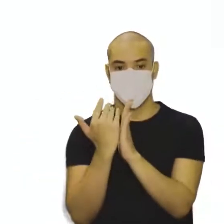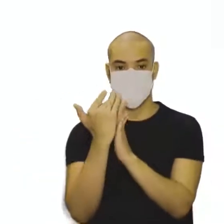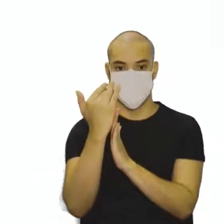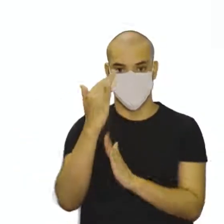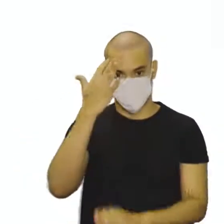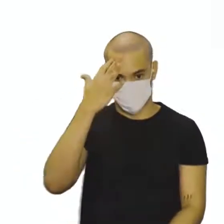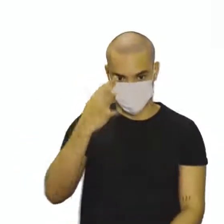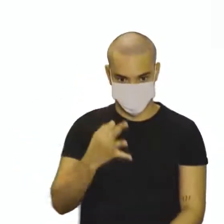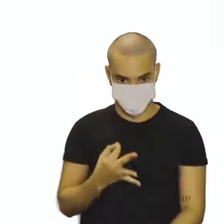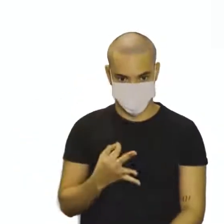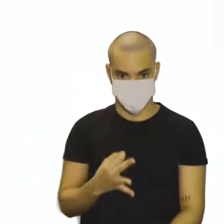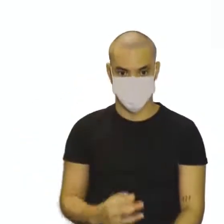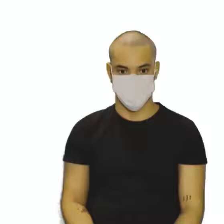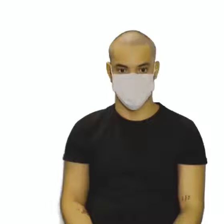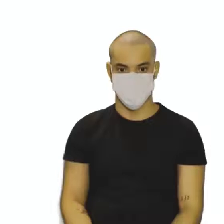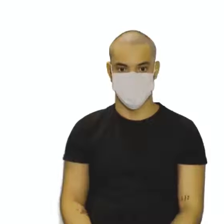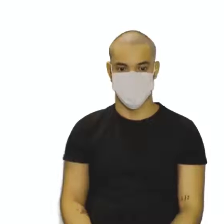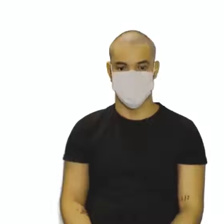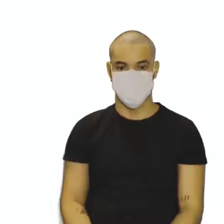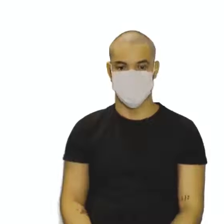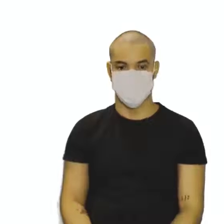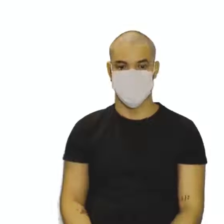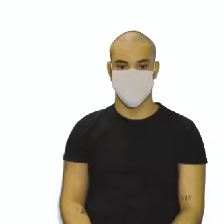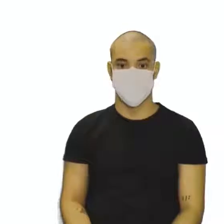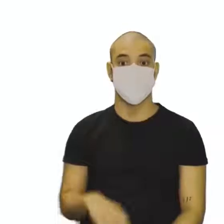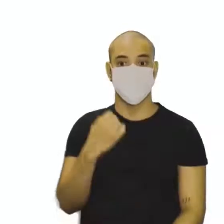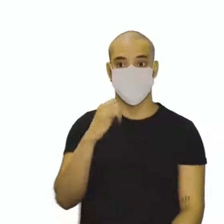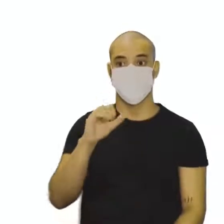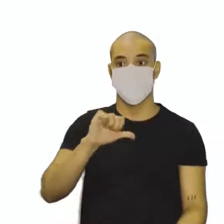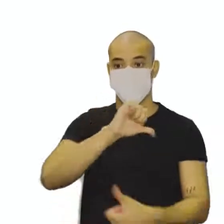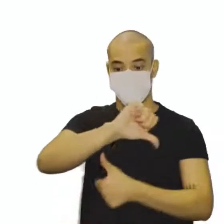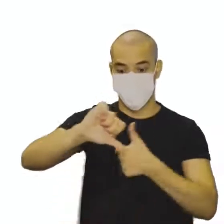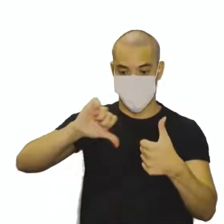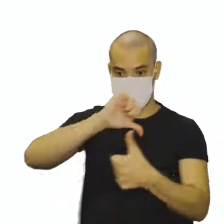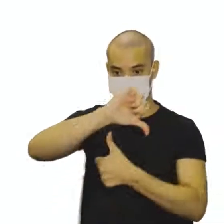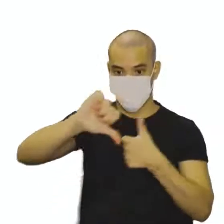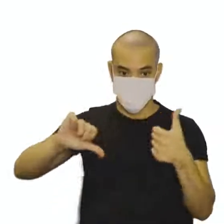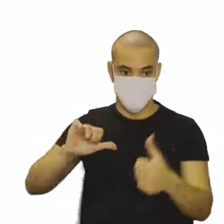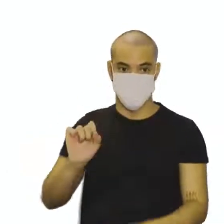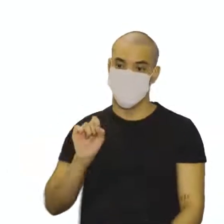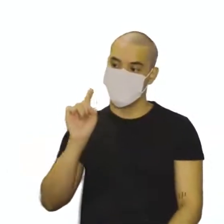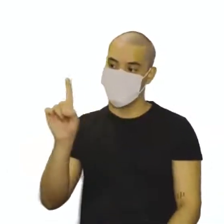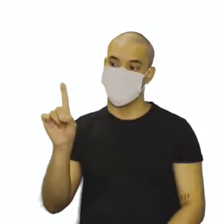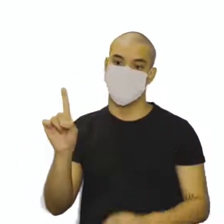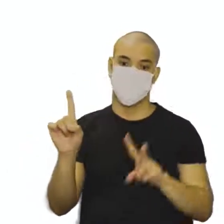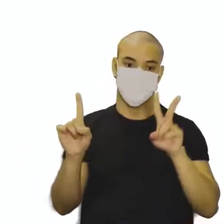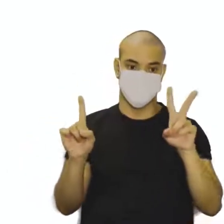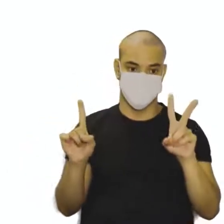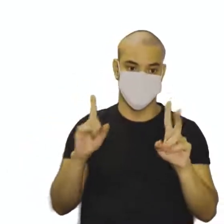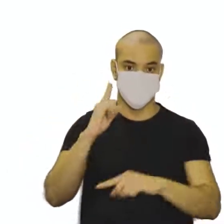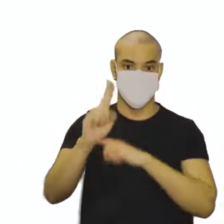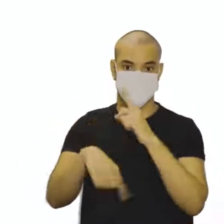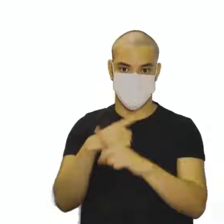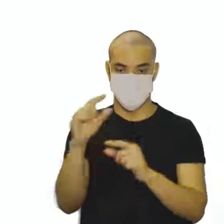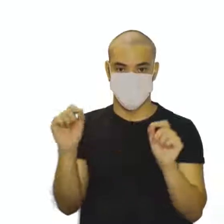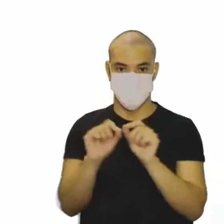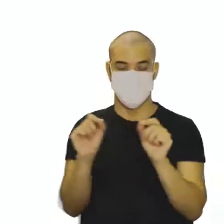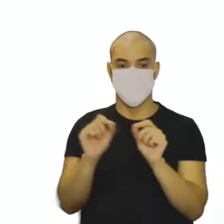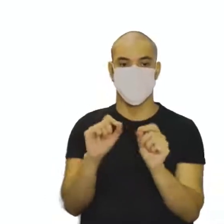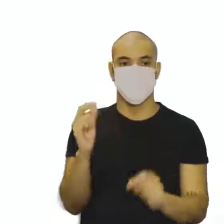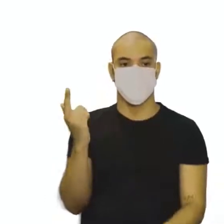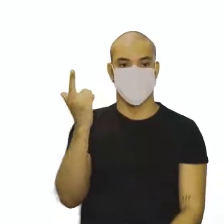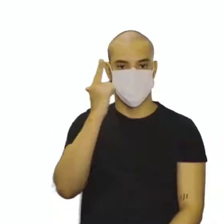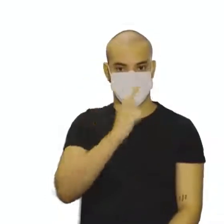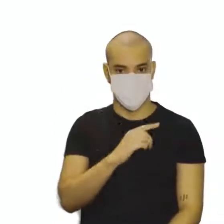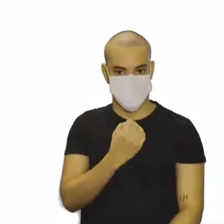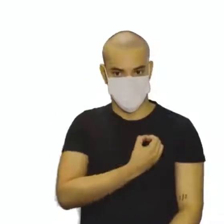decrescente, entendido isso? Então, quando você troca a posição da chave de 1 para 2, após a corrente ter atingido esse